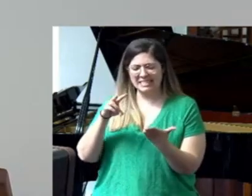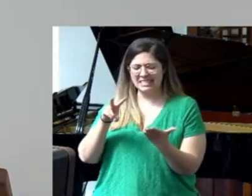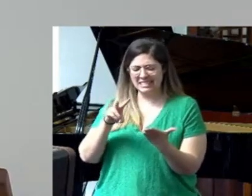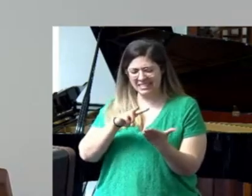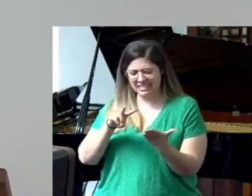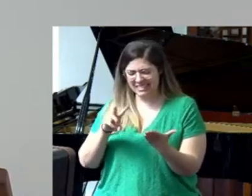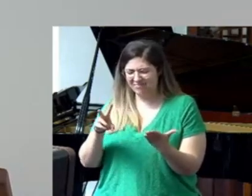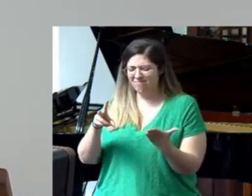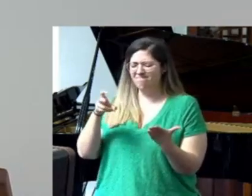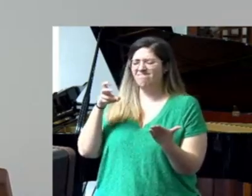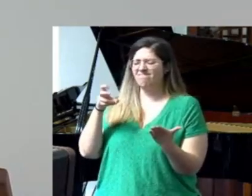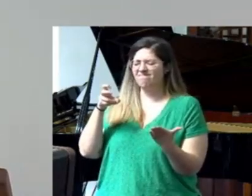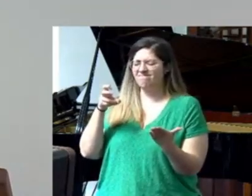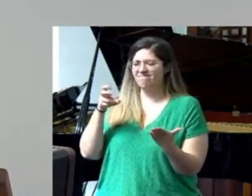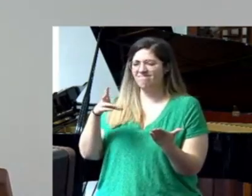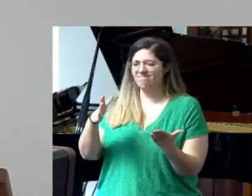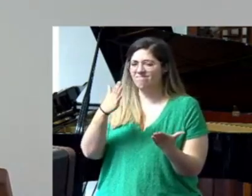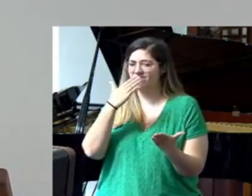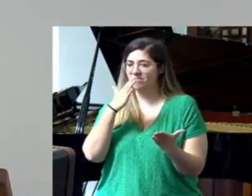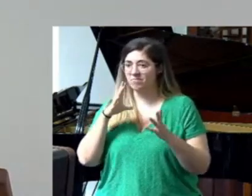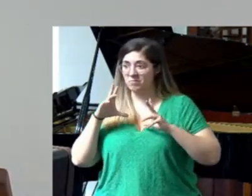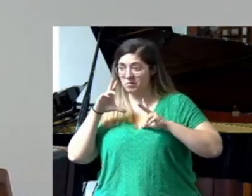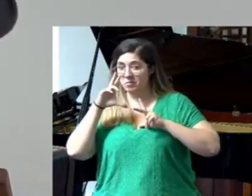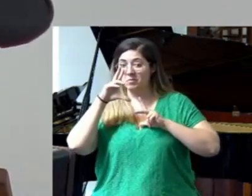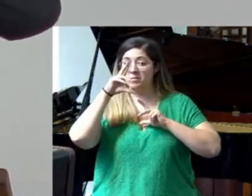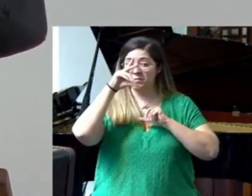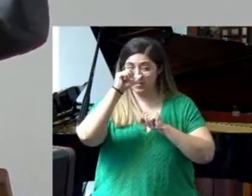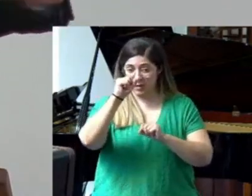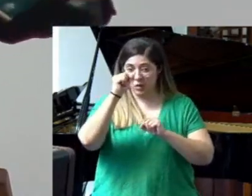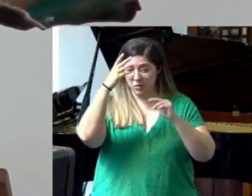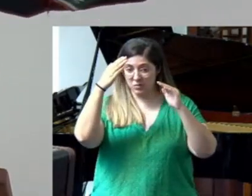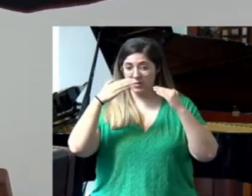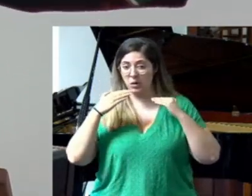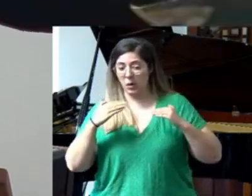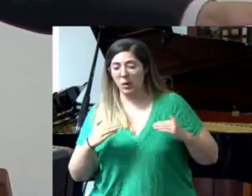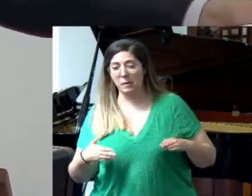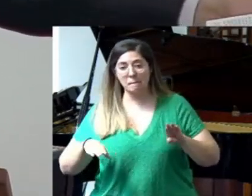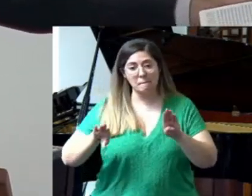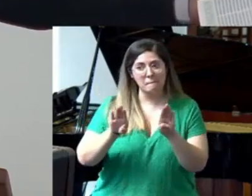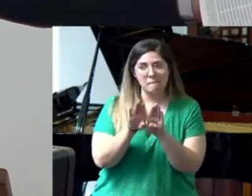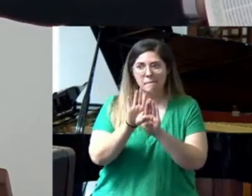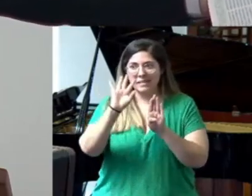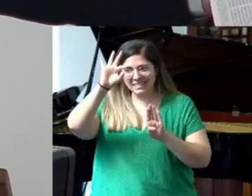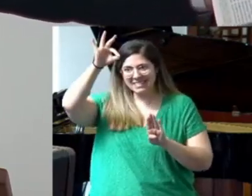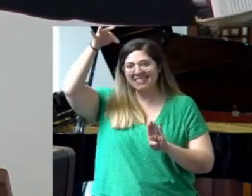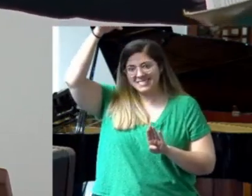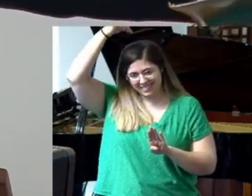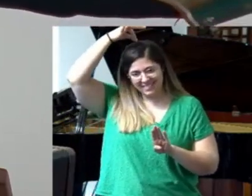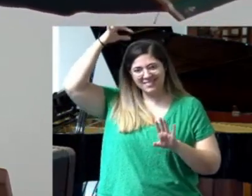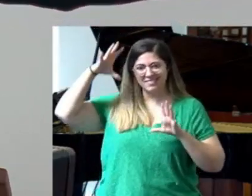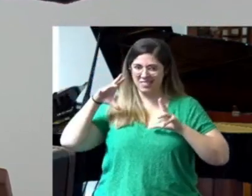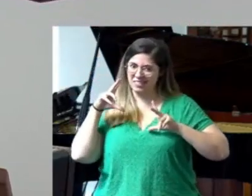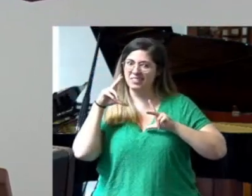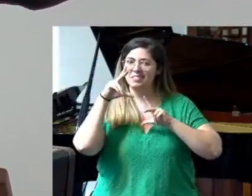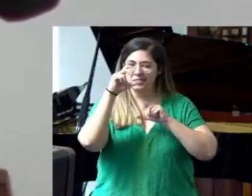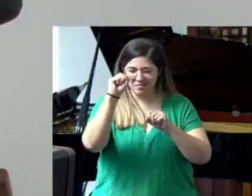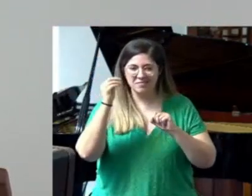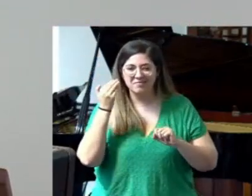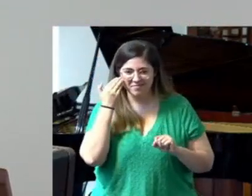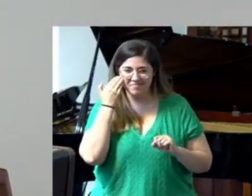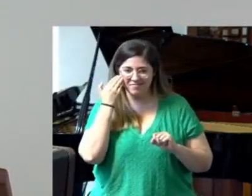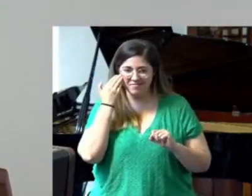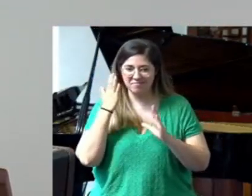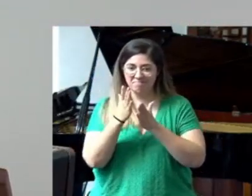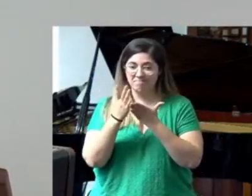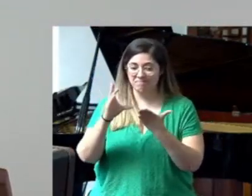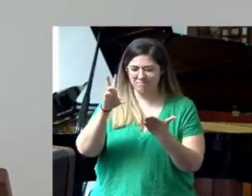um alimento para a minha vida, para que o meu corpo fique forte e eu possa fazer o que um corpo tem que fazer. É para isso que